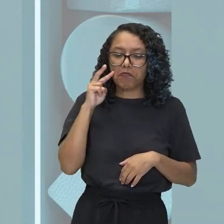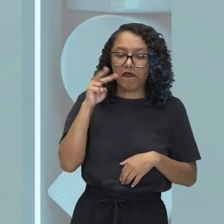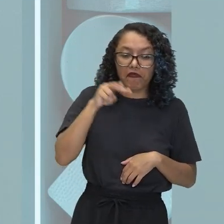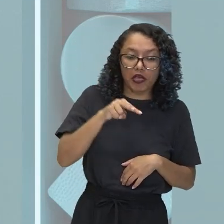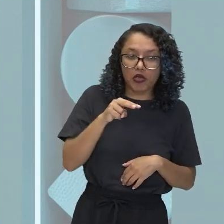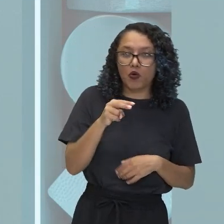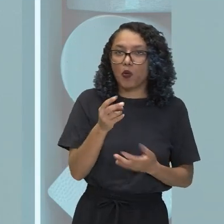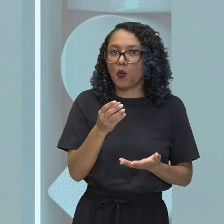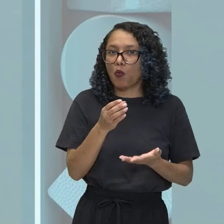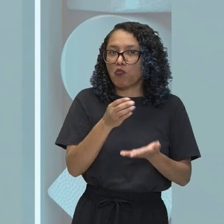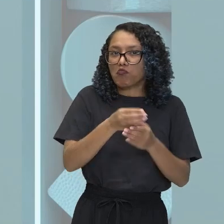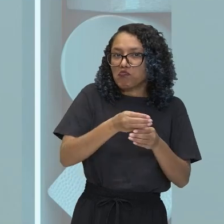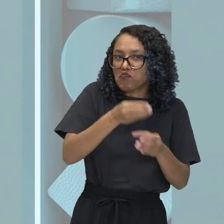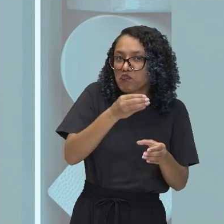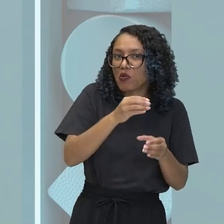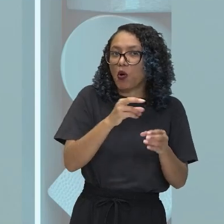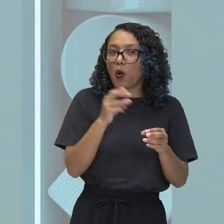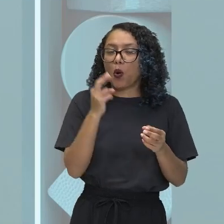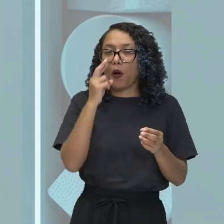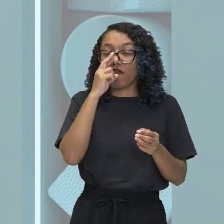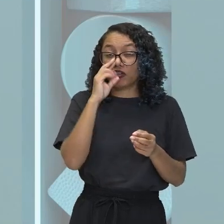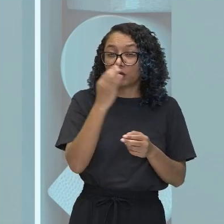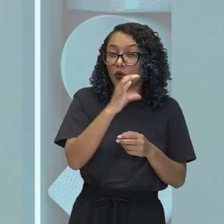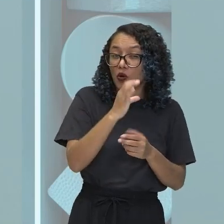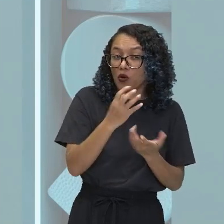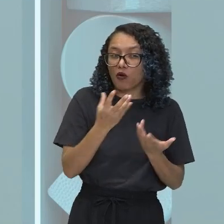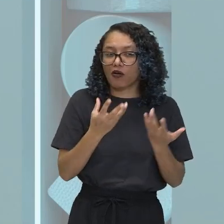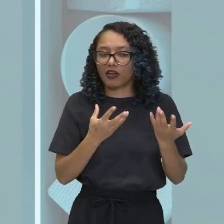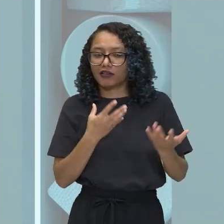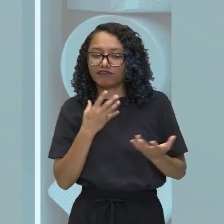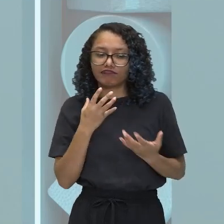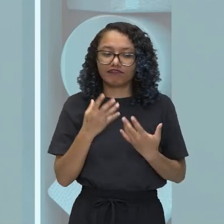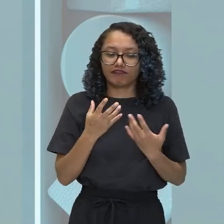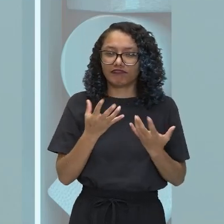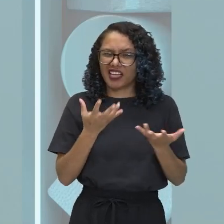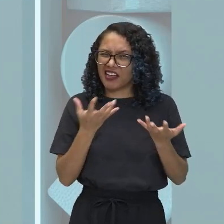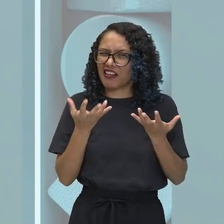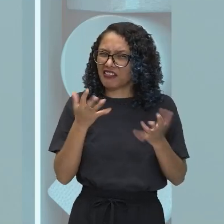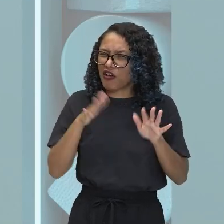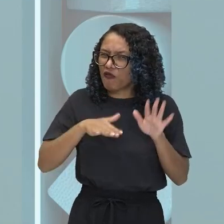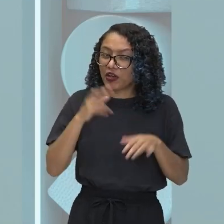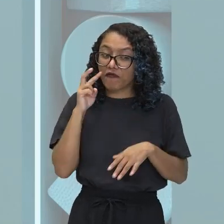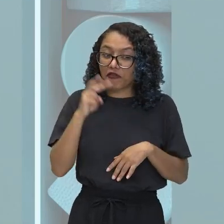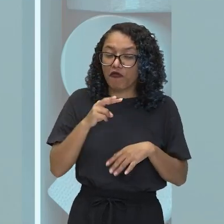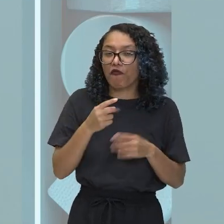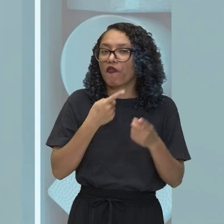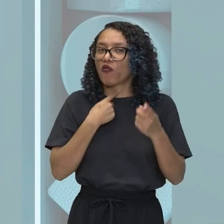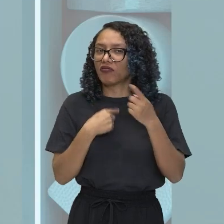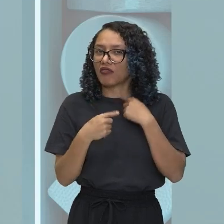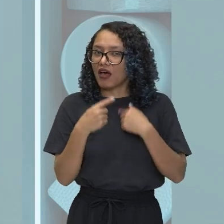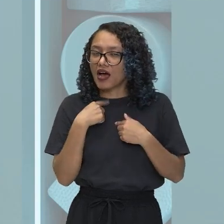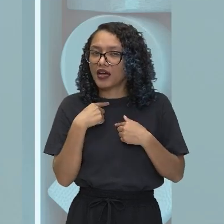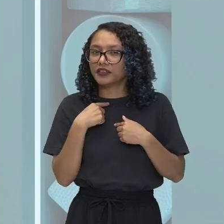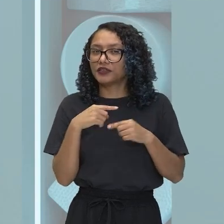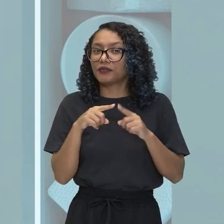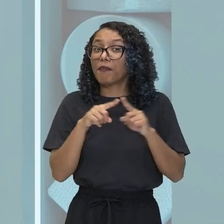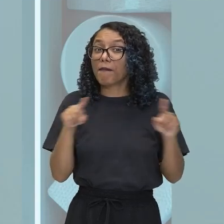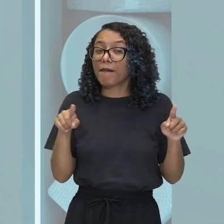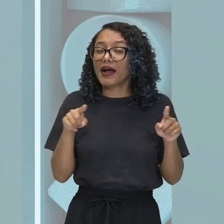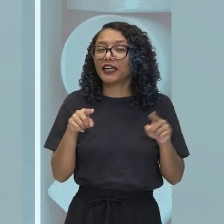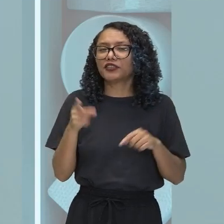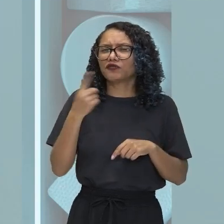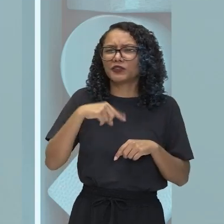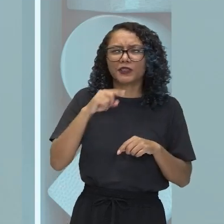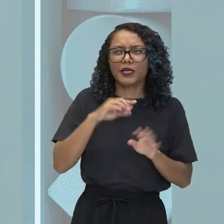bandeja, e você se sentiu tentado àquilo. Talvez você não tenha percebido, mas ao longo